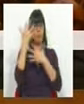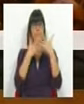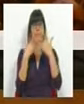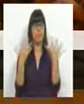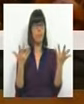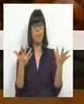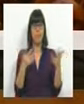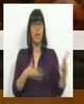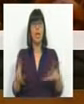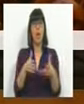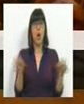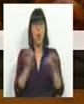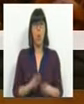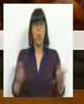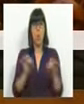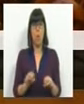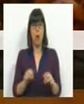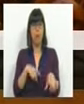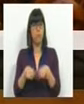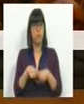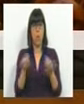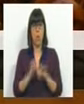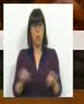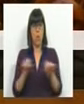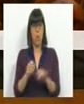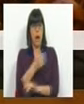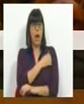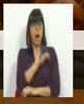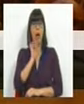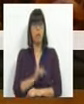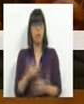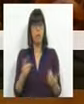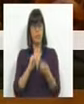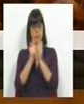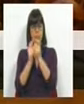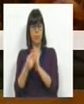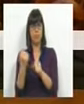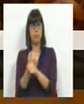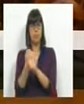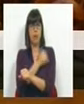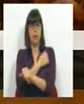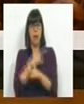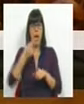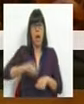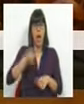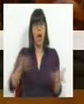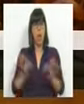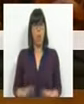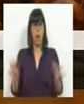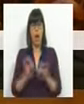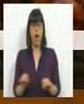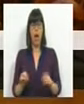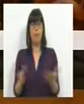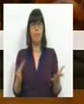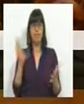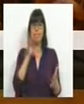Não têm estratégia nem política para a habitação, para a reabilitação e para o arrendamento. E